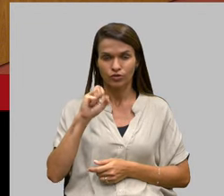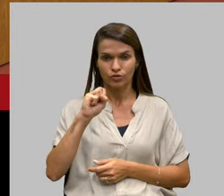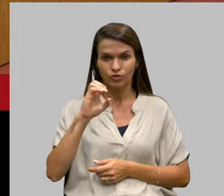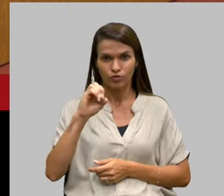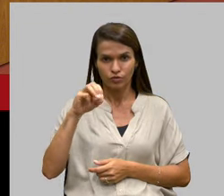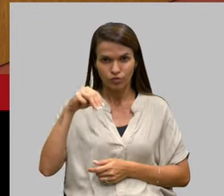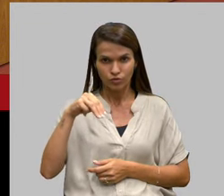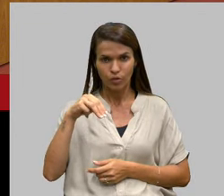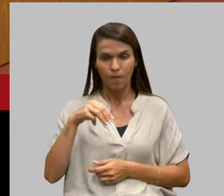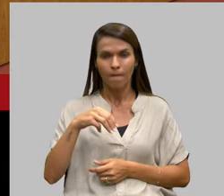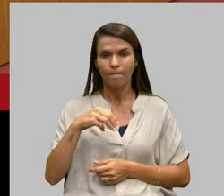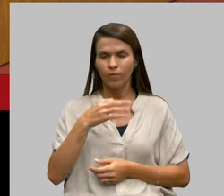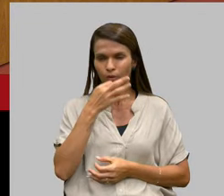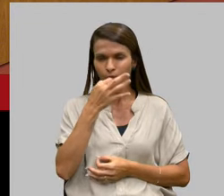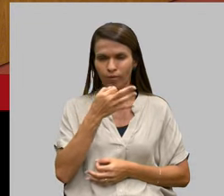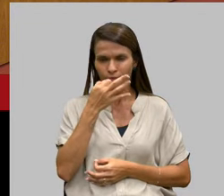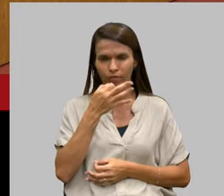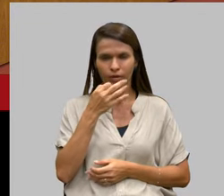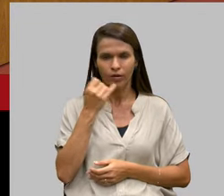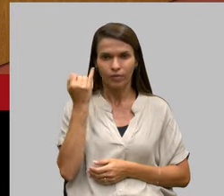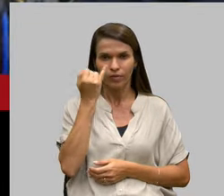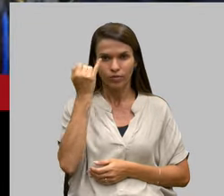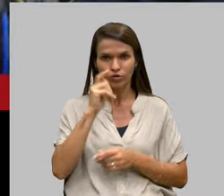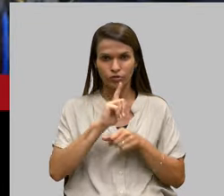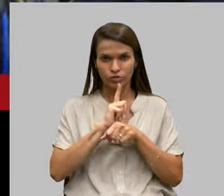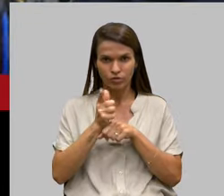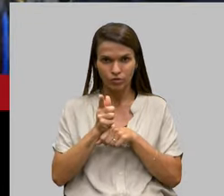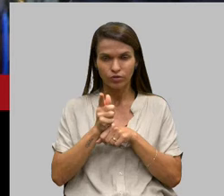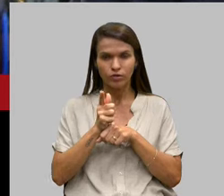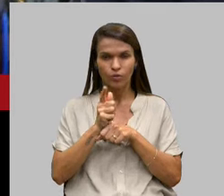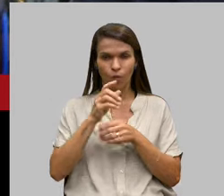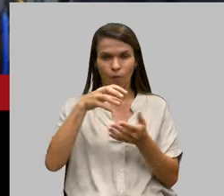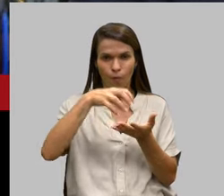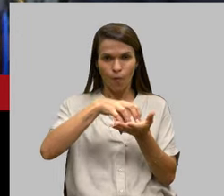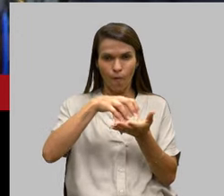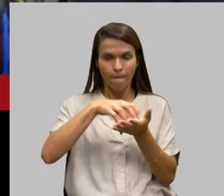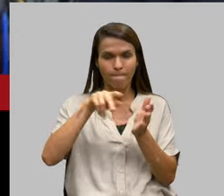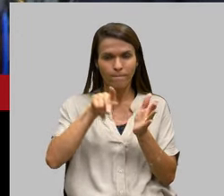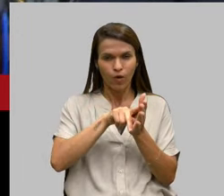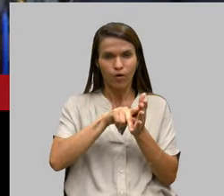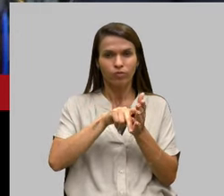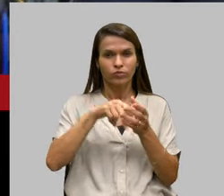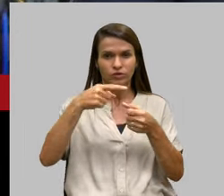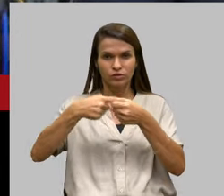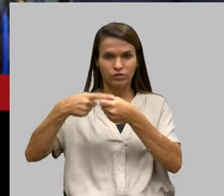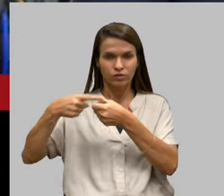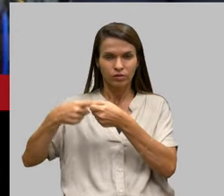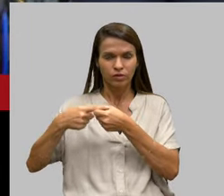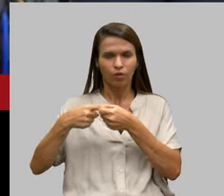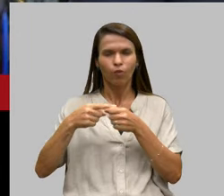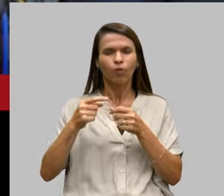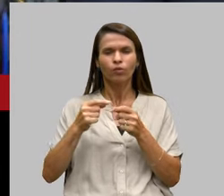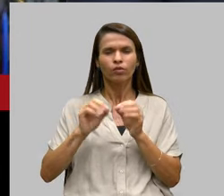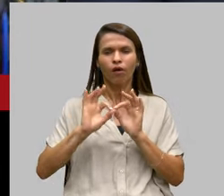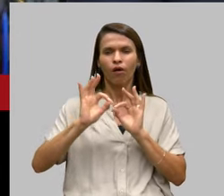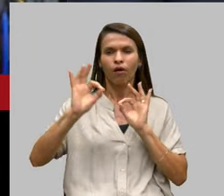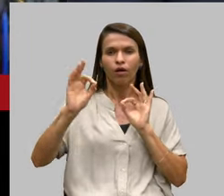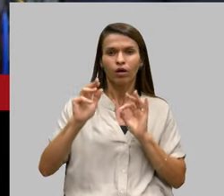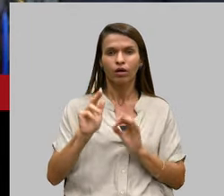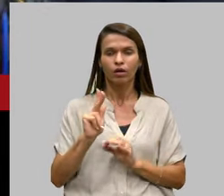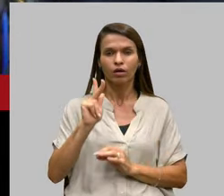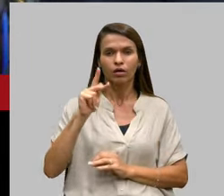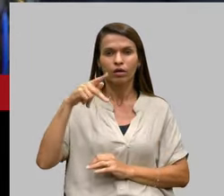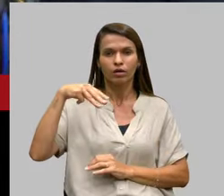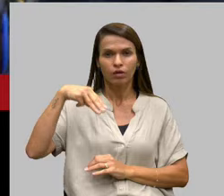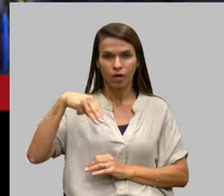primeiro comentário bem rapidinho né importante gestor de regime próprio de municípios é quantos quilômetros que é seu município daqui